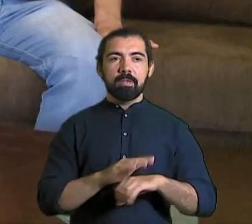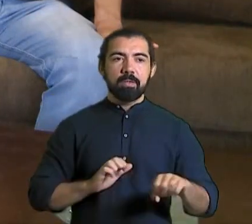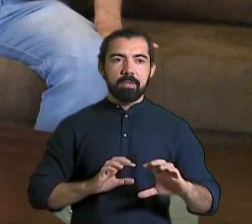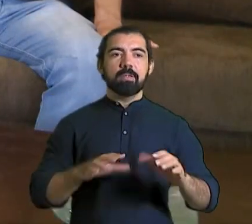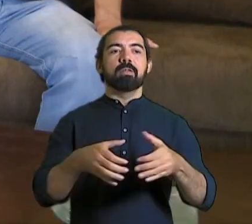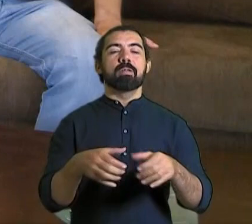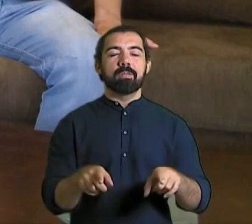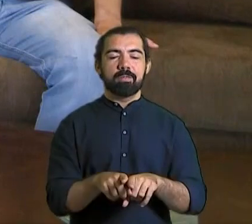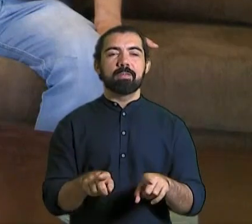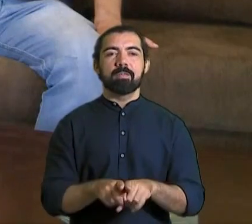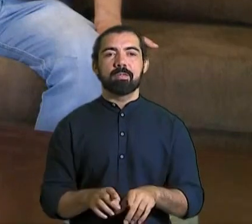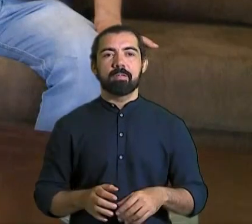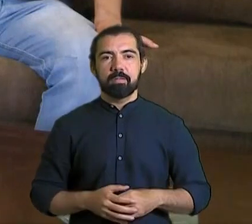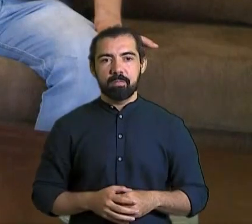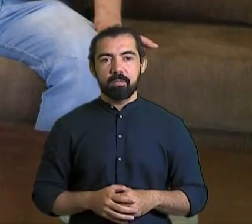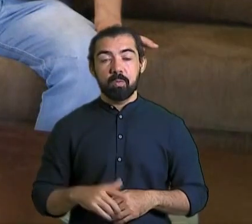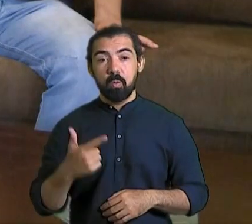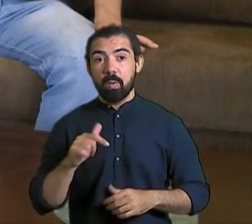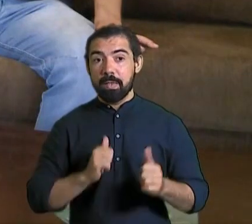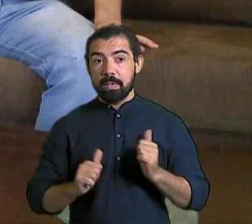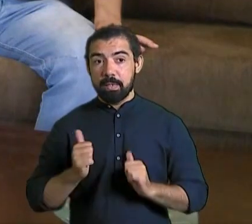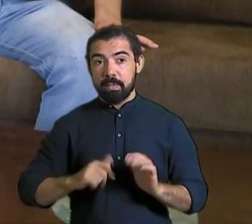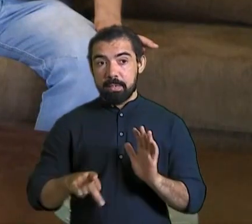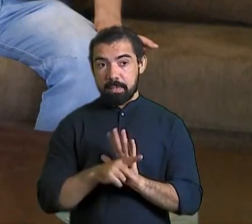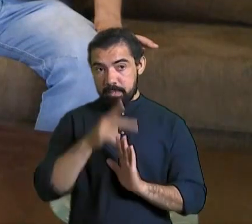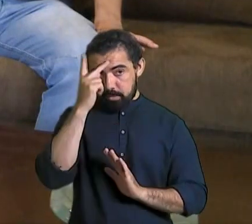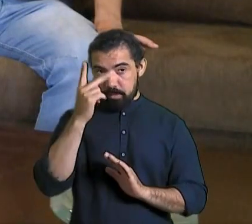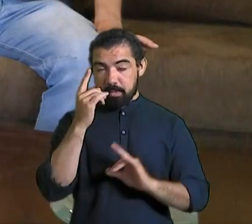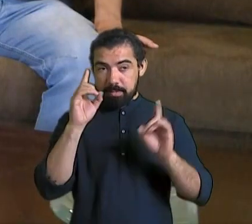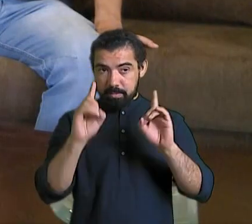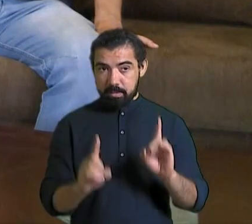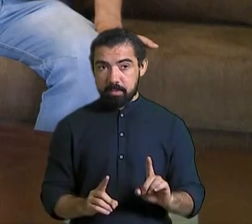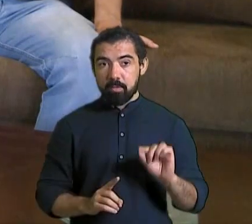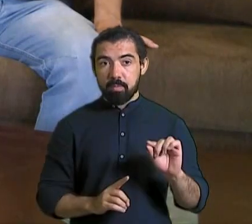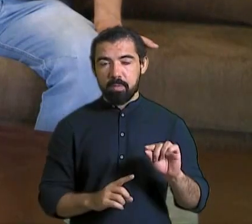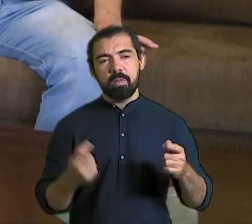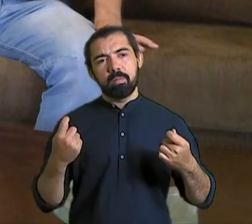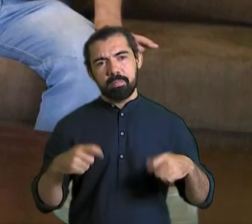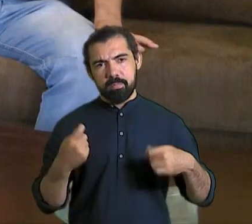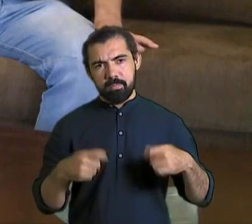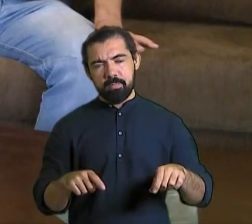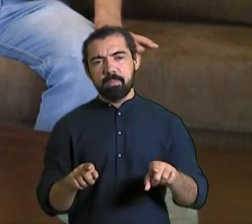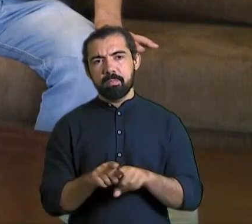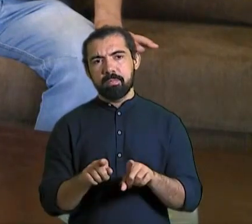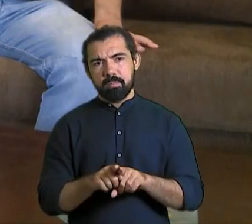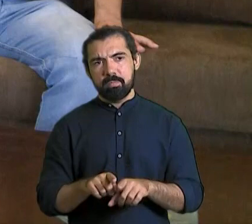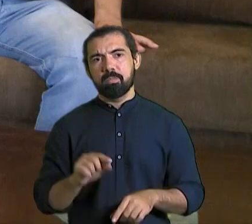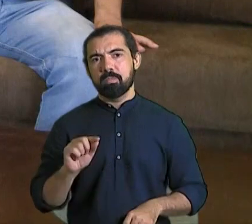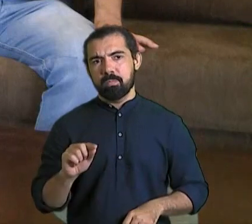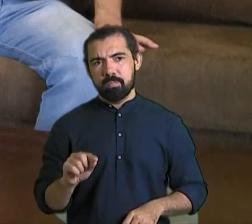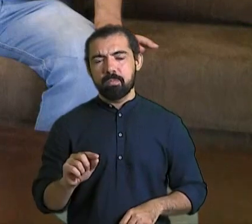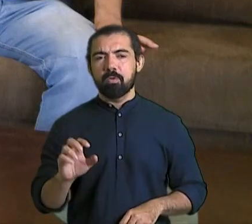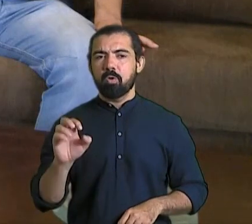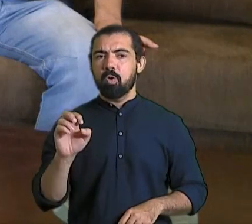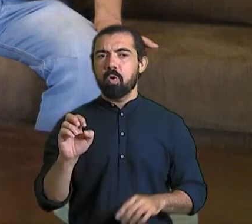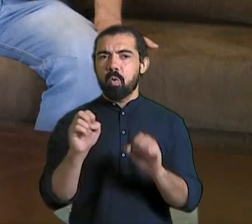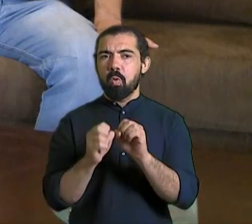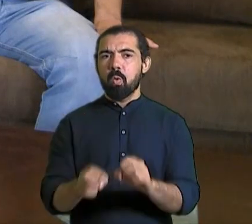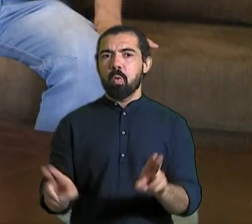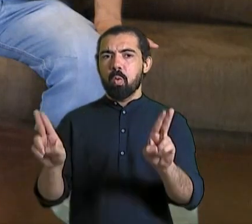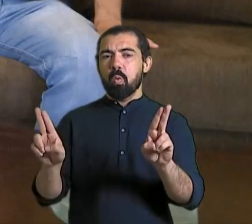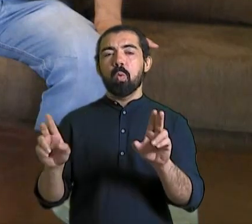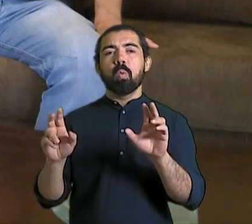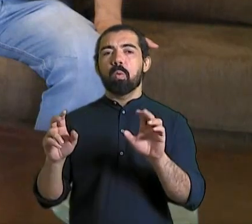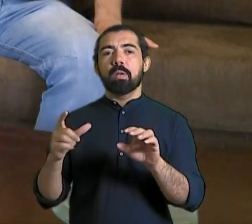sobre isso, né? Outra ansiedade também da pessoa com deficiência é que seja cumprido o slogan da ONU,